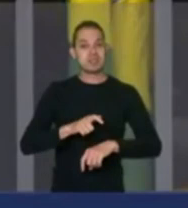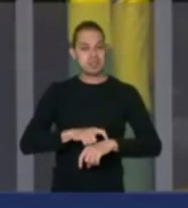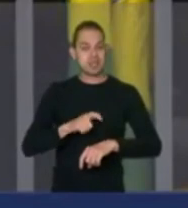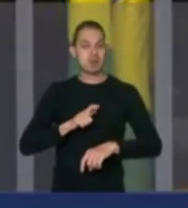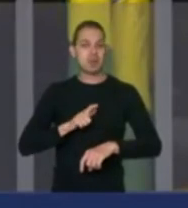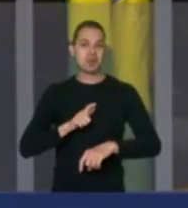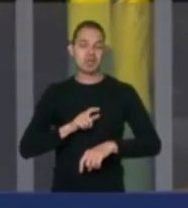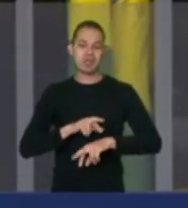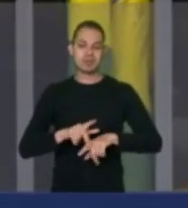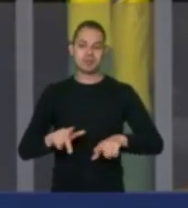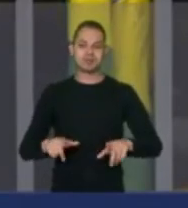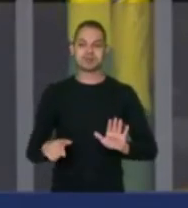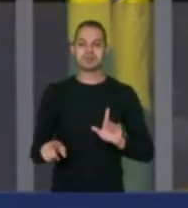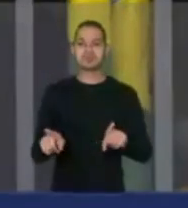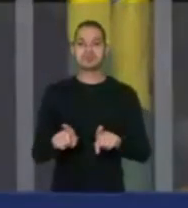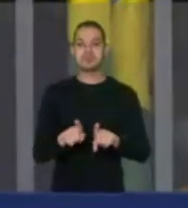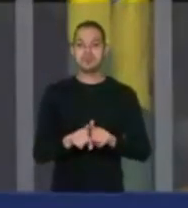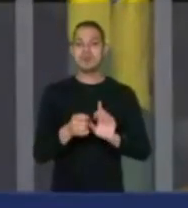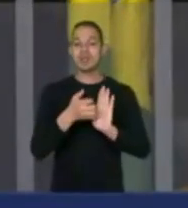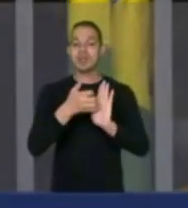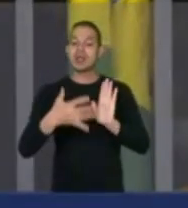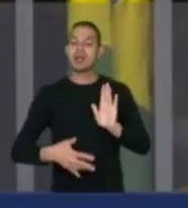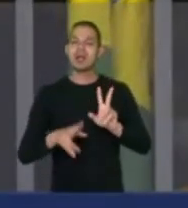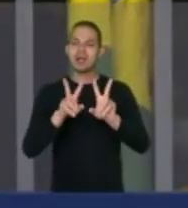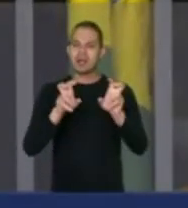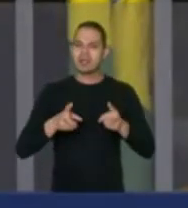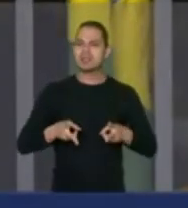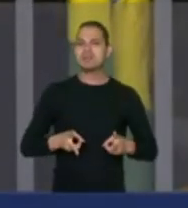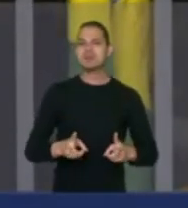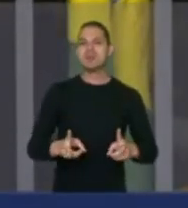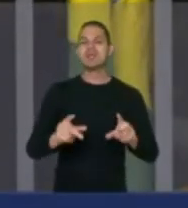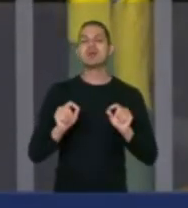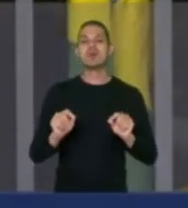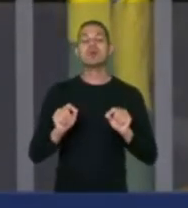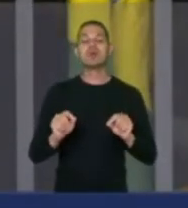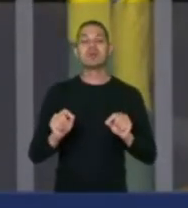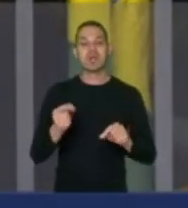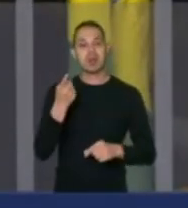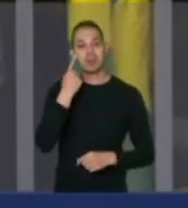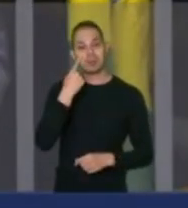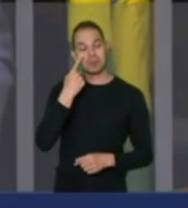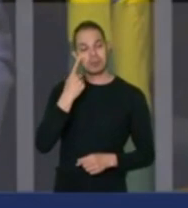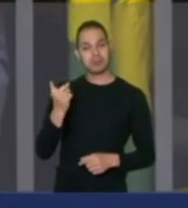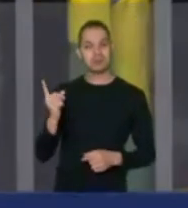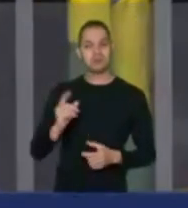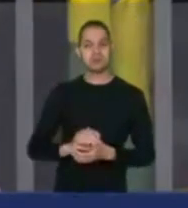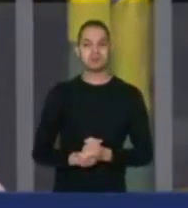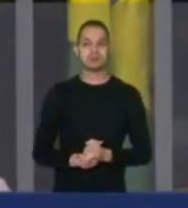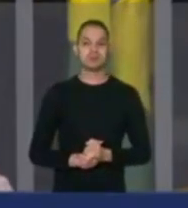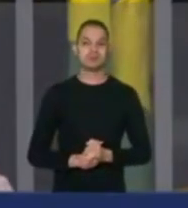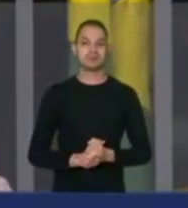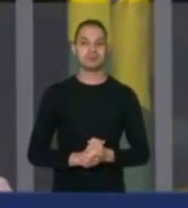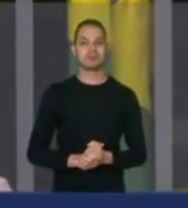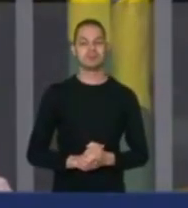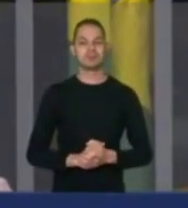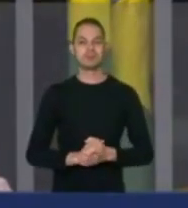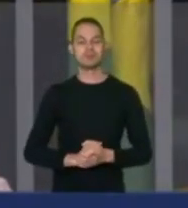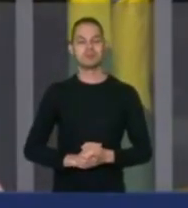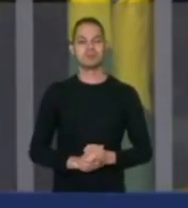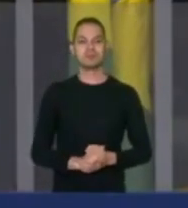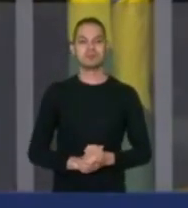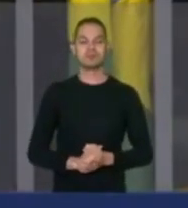a matéria: Many legal experts say that Mr. Moraes show of force under the banner of saving